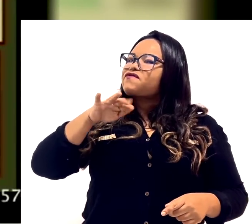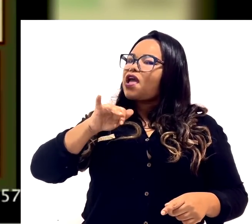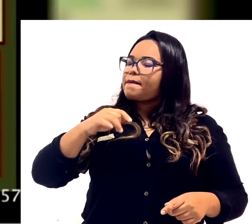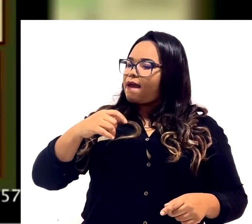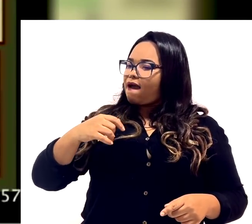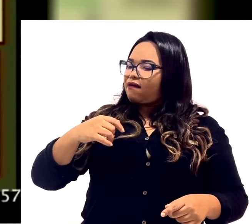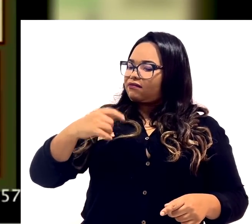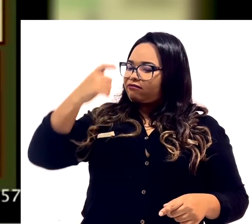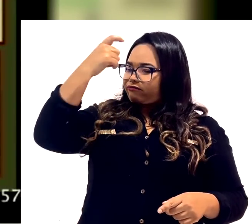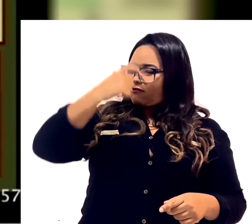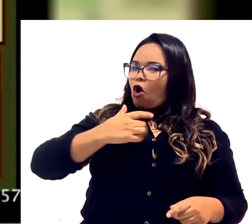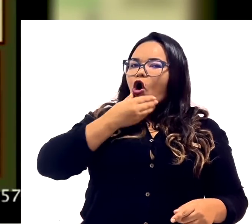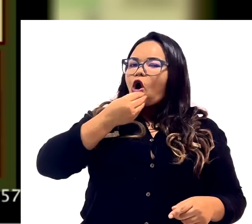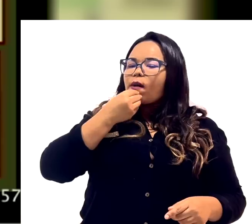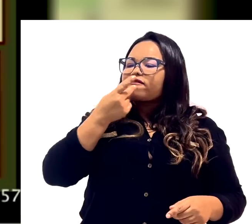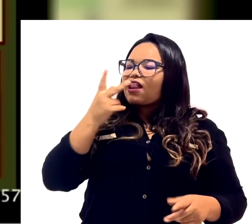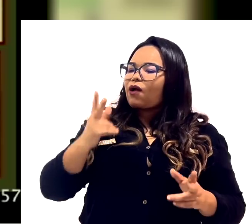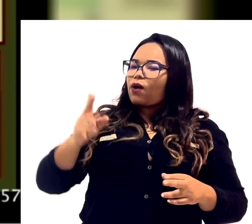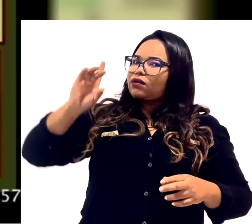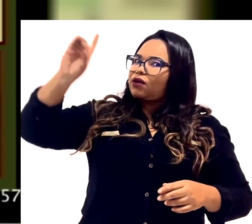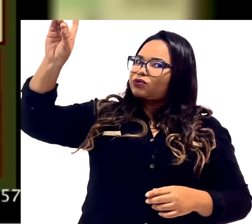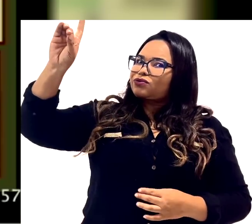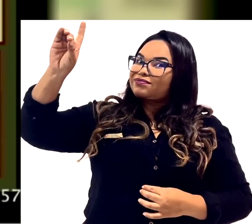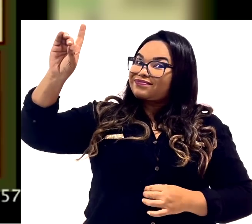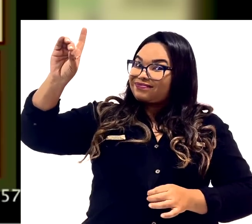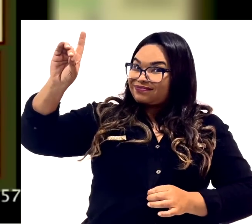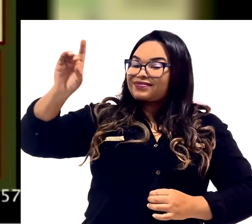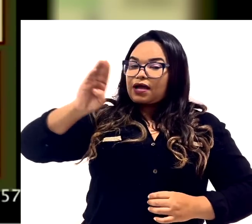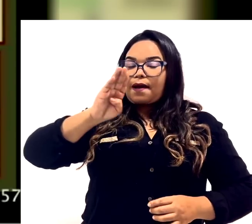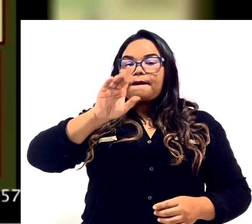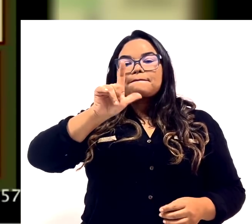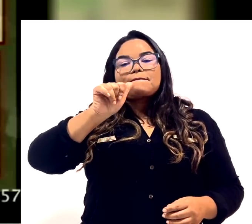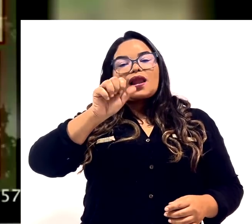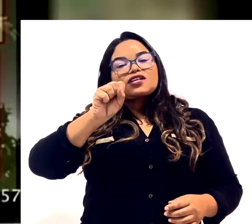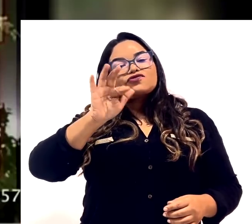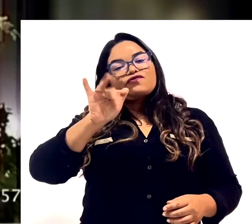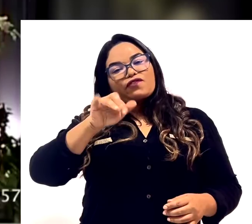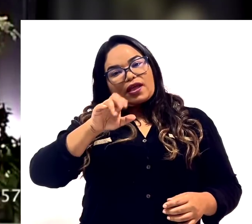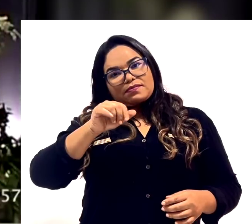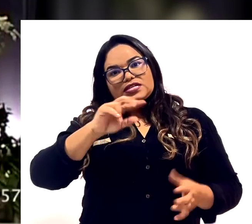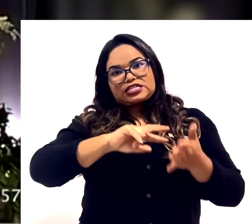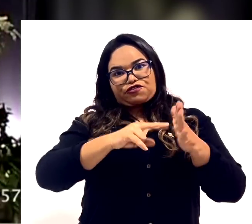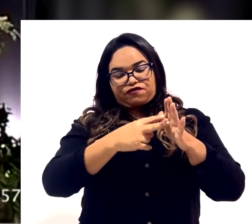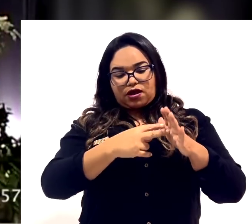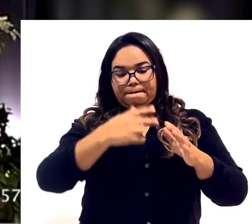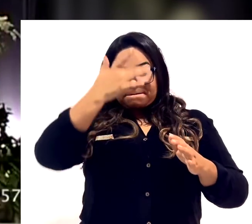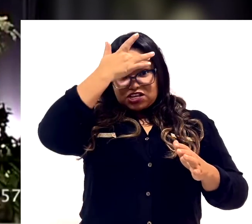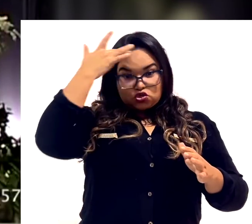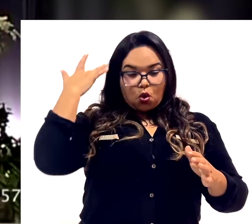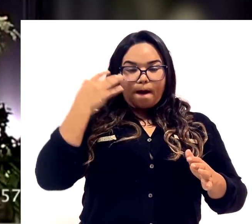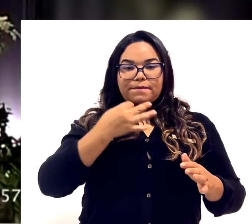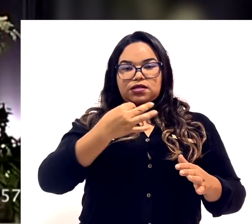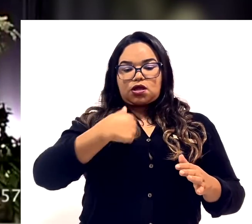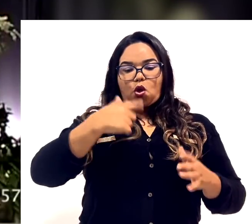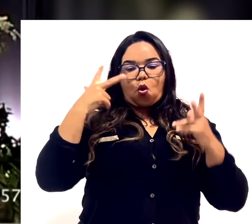te fazes Deus a ti mesmo. Portanto, uma definição de blasfêmia na Bíblia é quando alguém diz que é